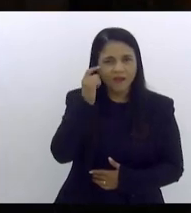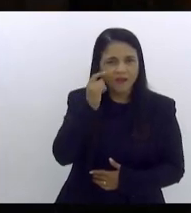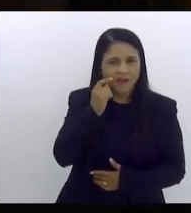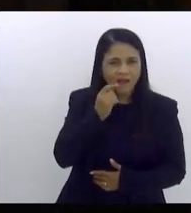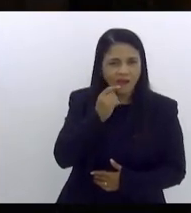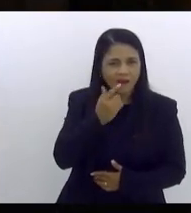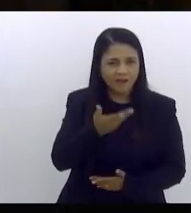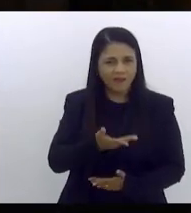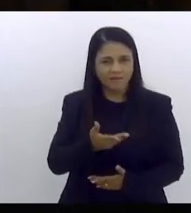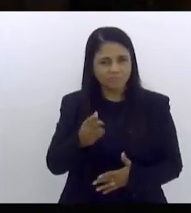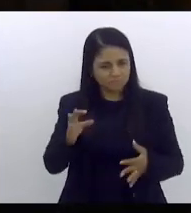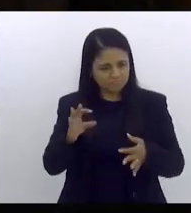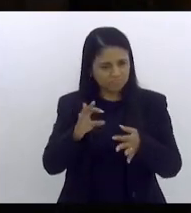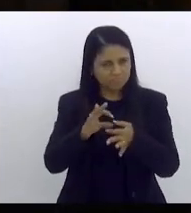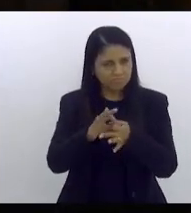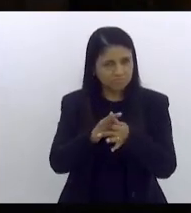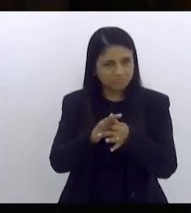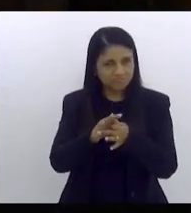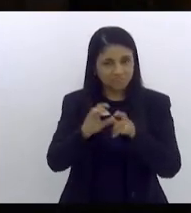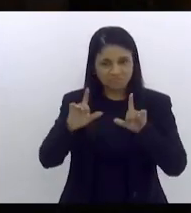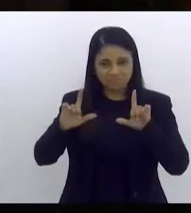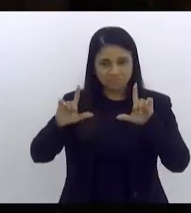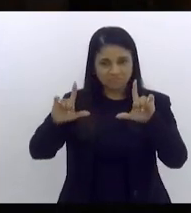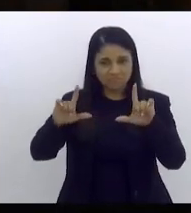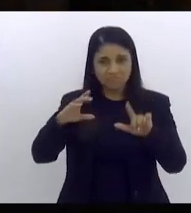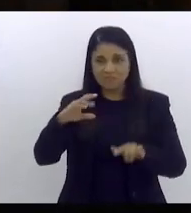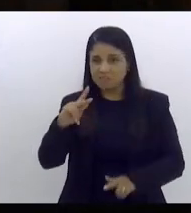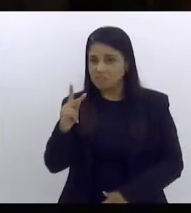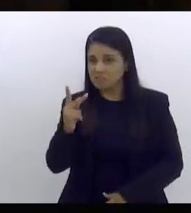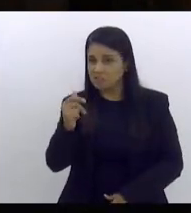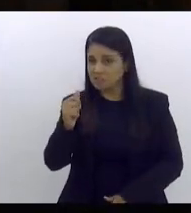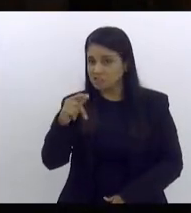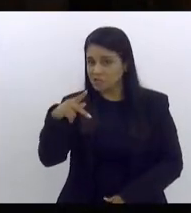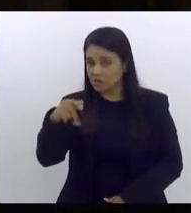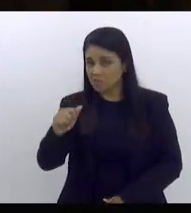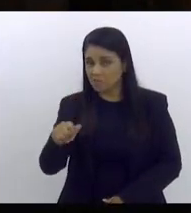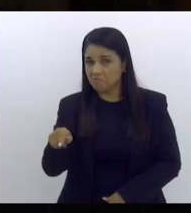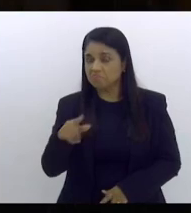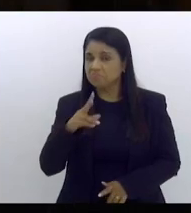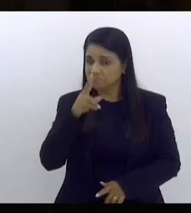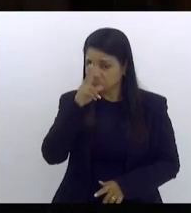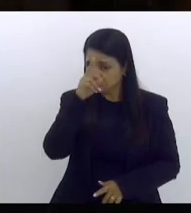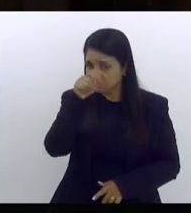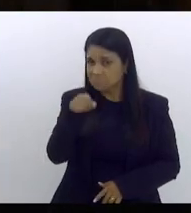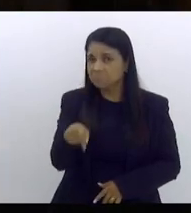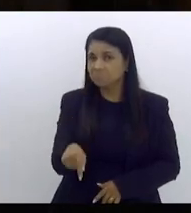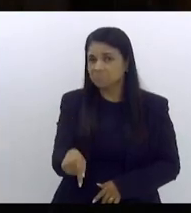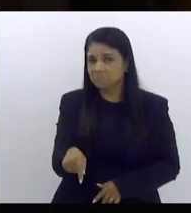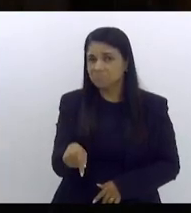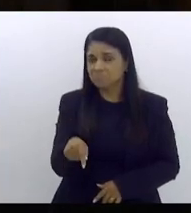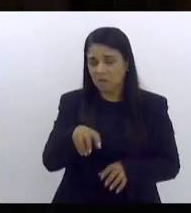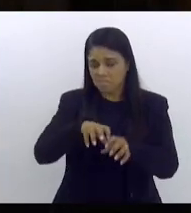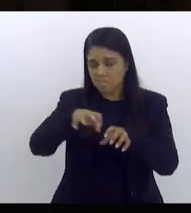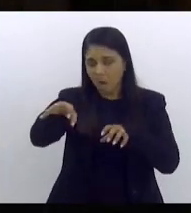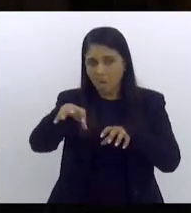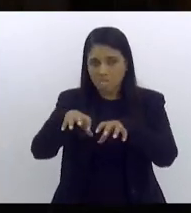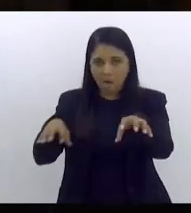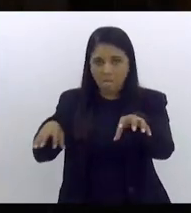Nasceu ali e, evidentemente, se fortaleceu muito com a